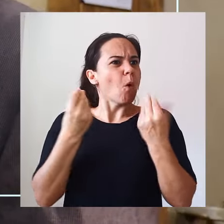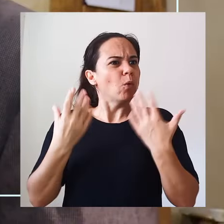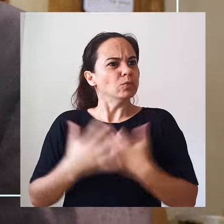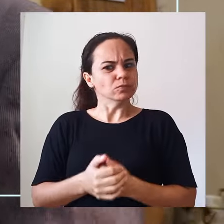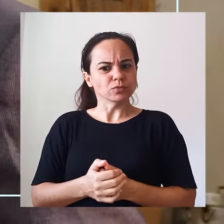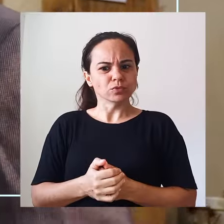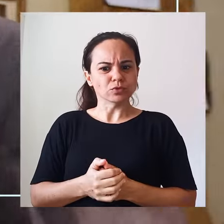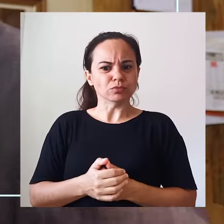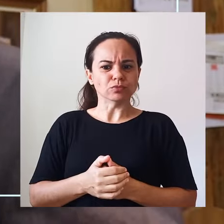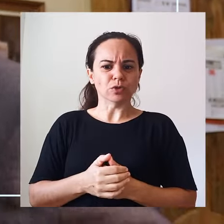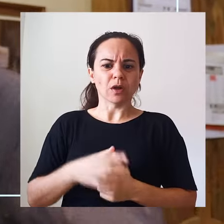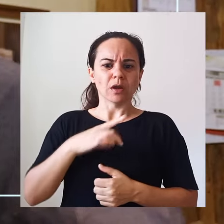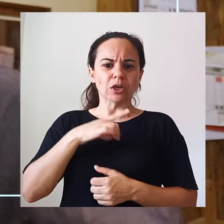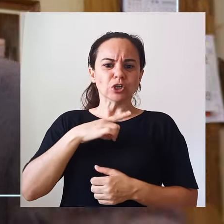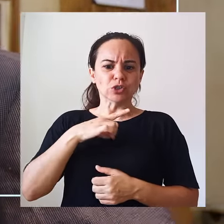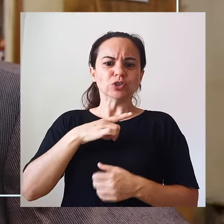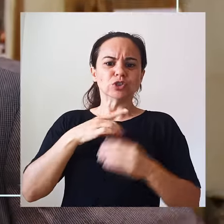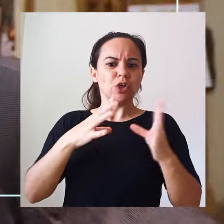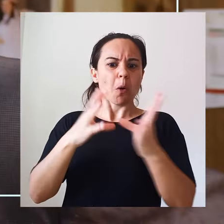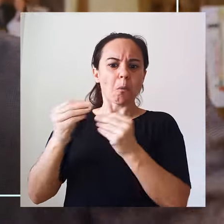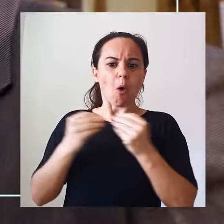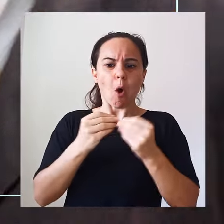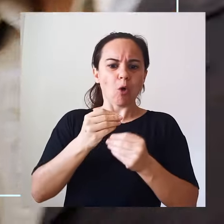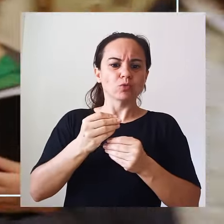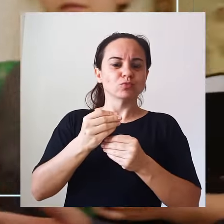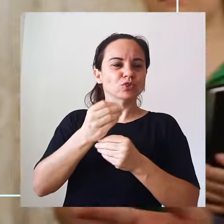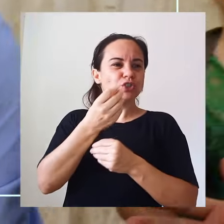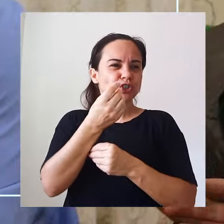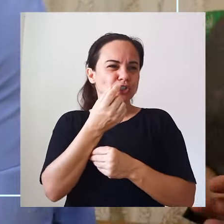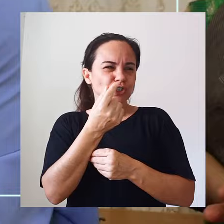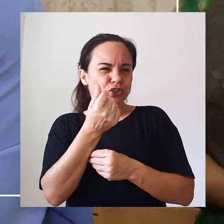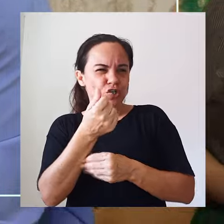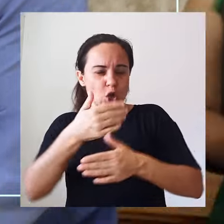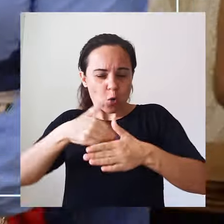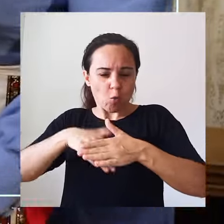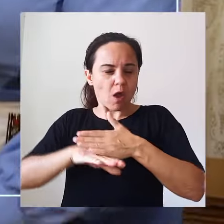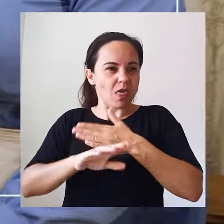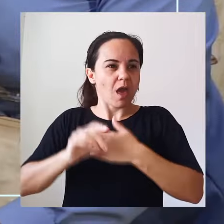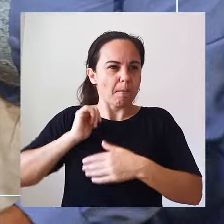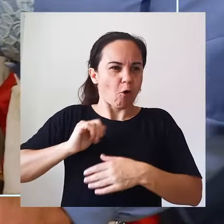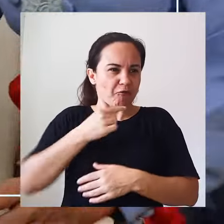e investimento na Bolsa de Valores?